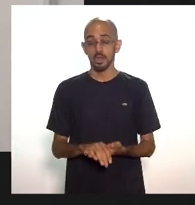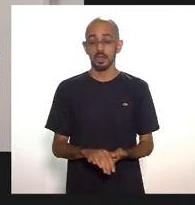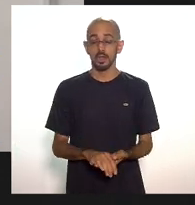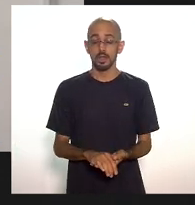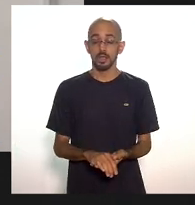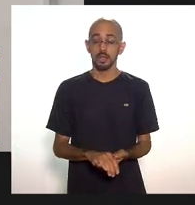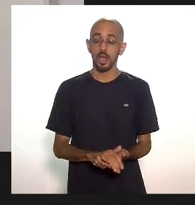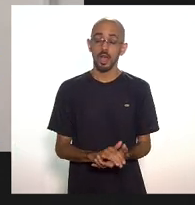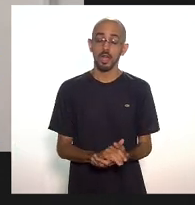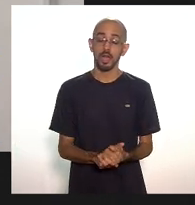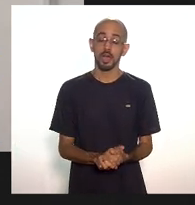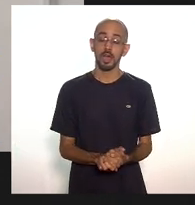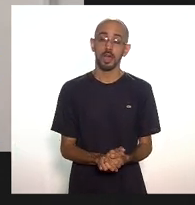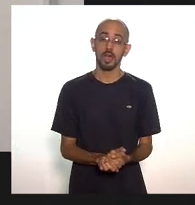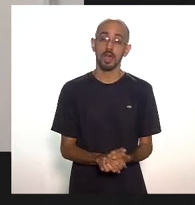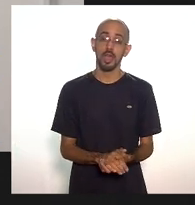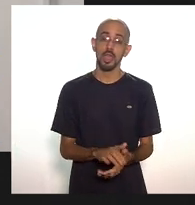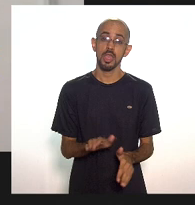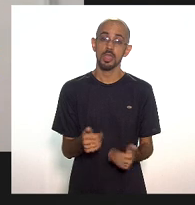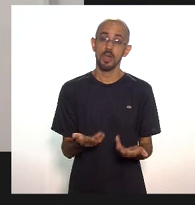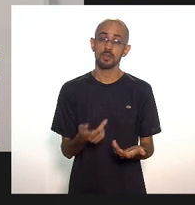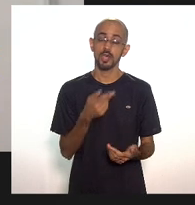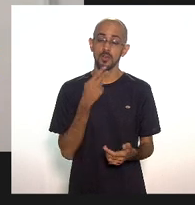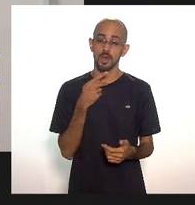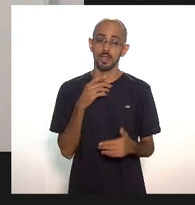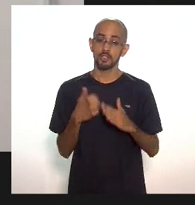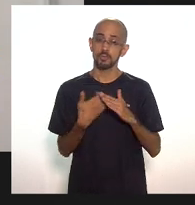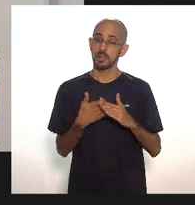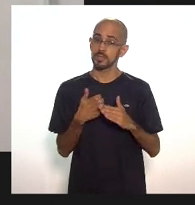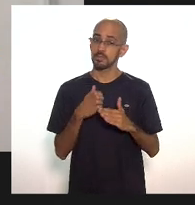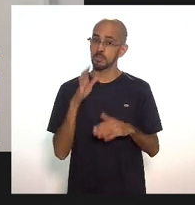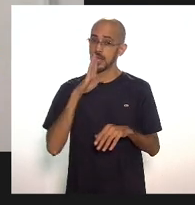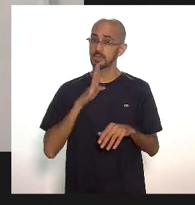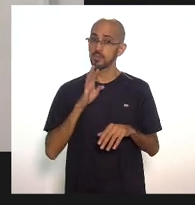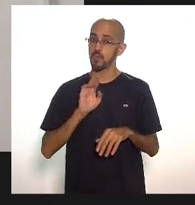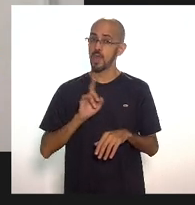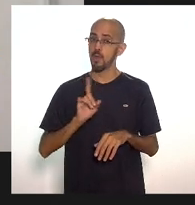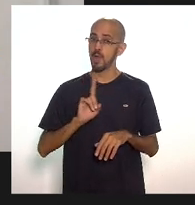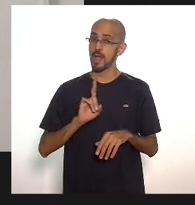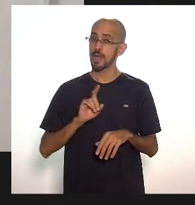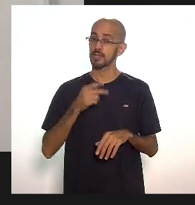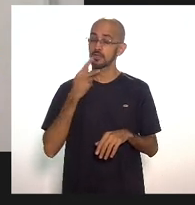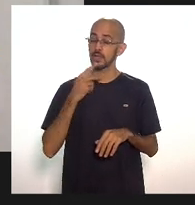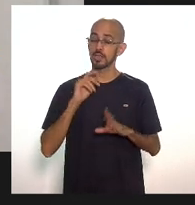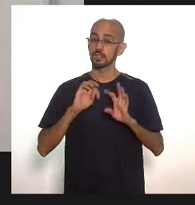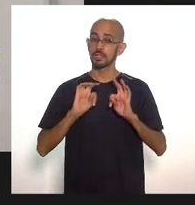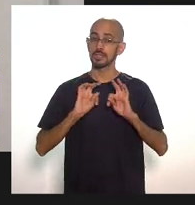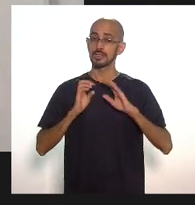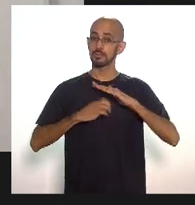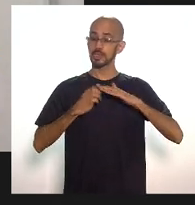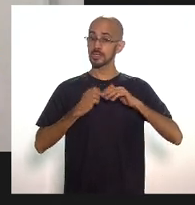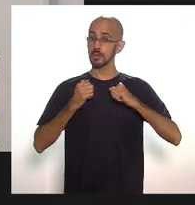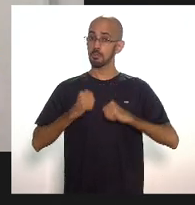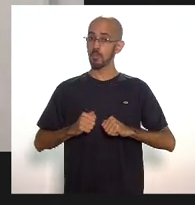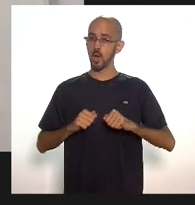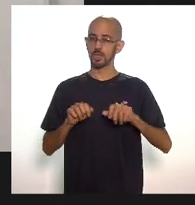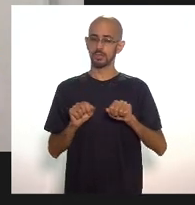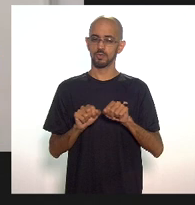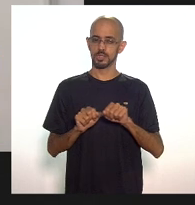nós não estamos falando de empresas brasileiras, né, mas de empresas que poderão, né,